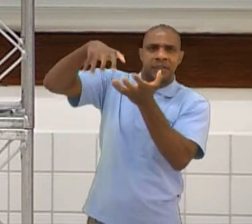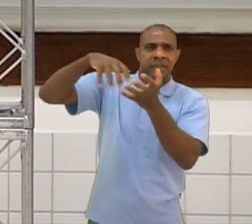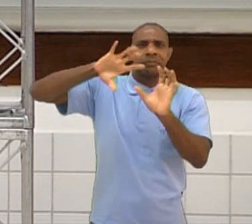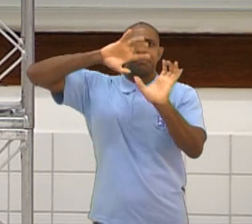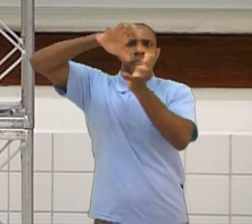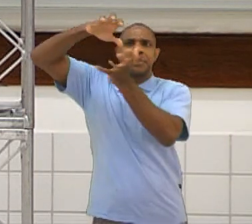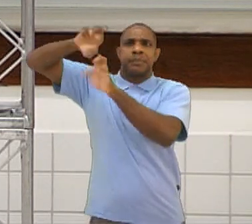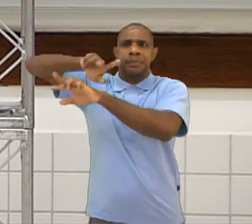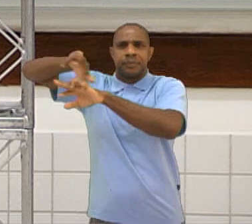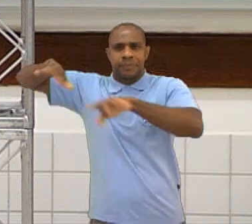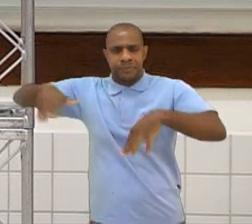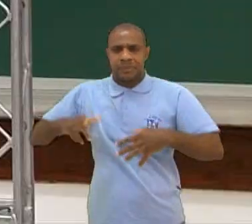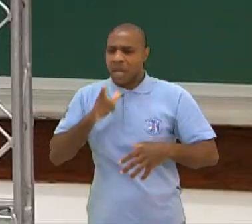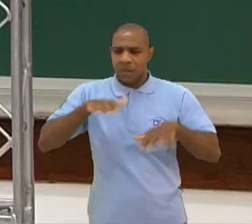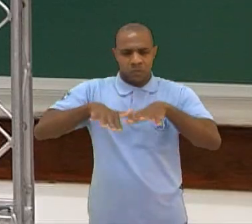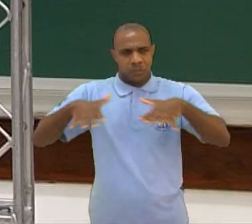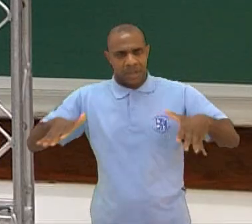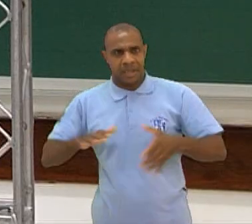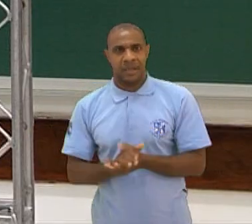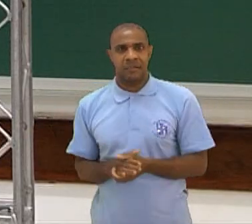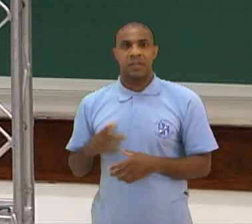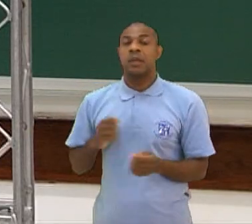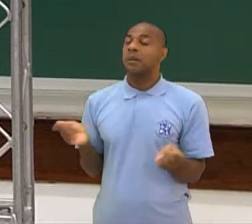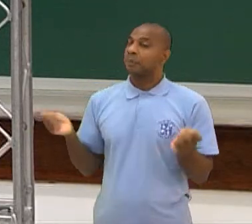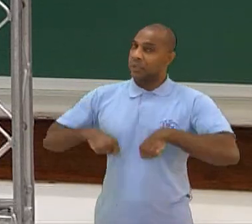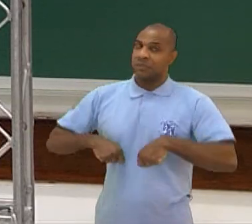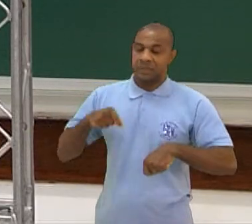Aqui, por exemplo, a solução seria